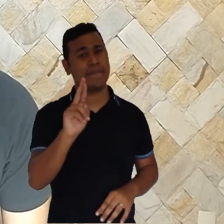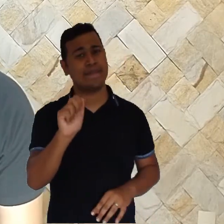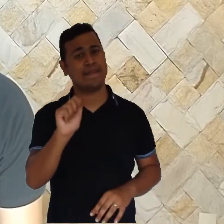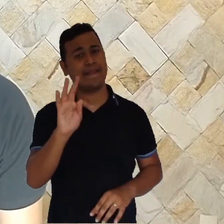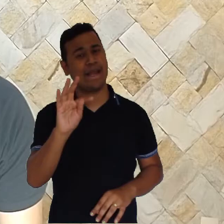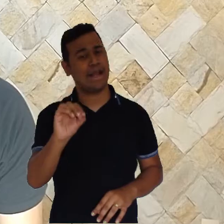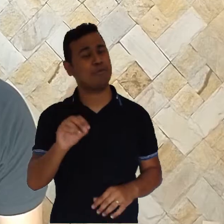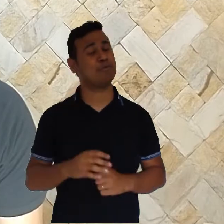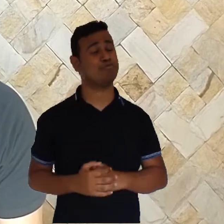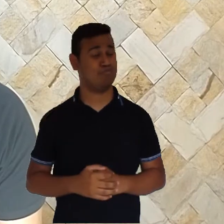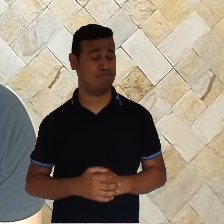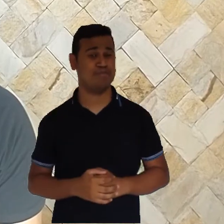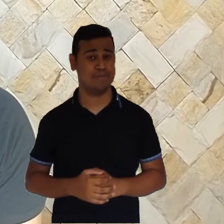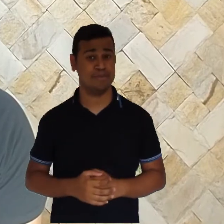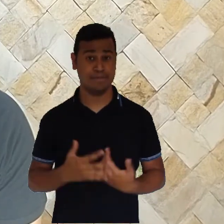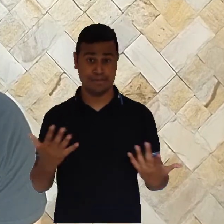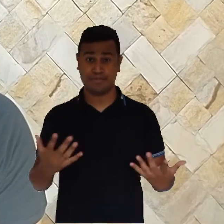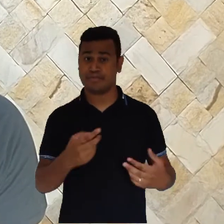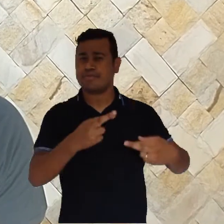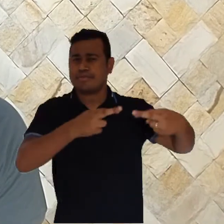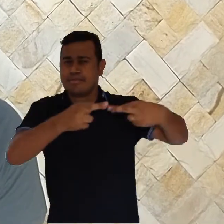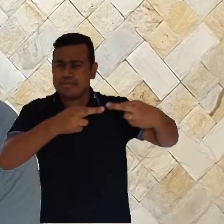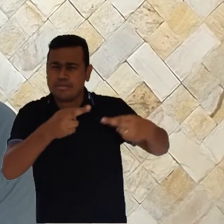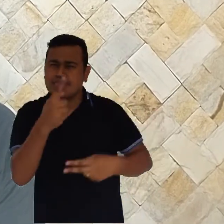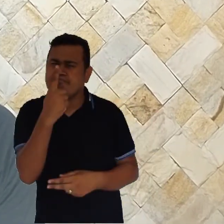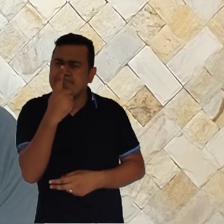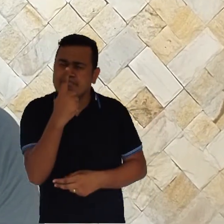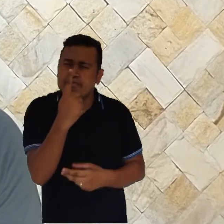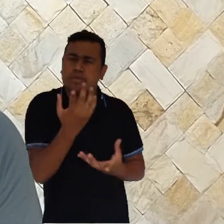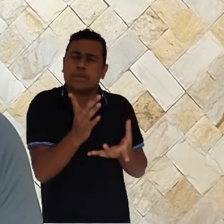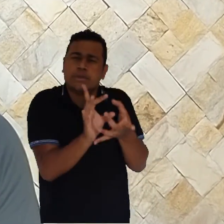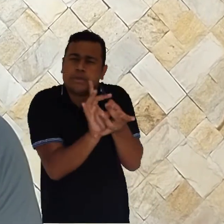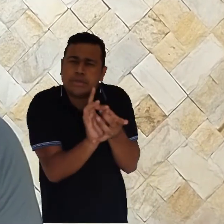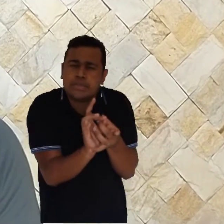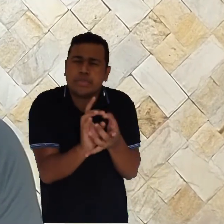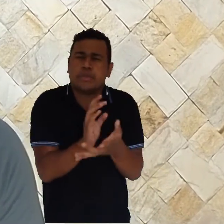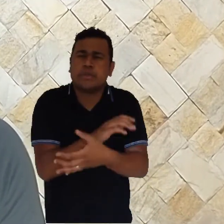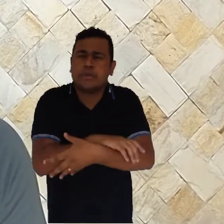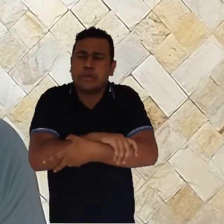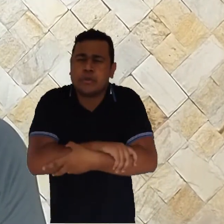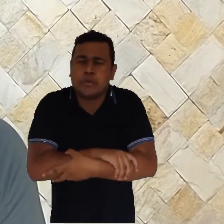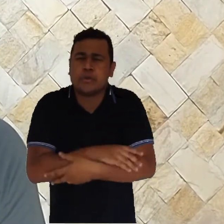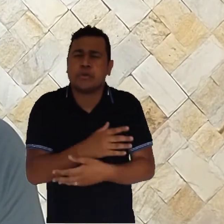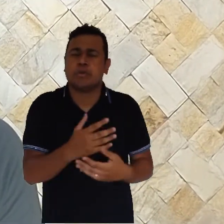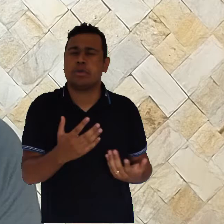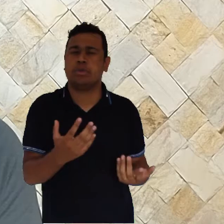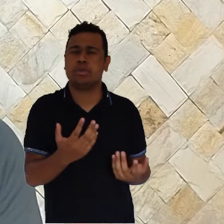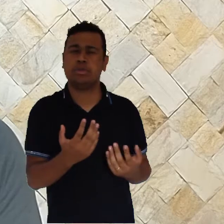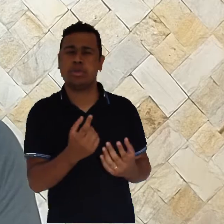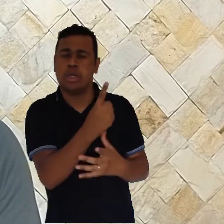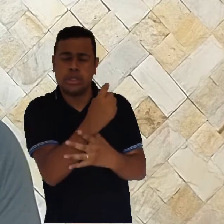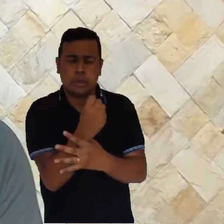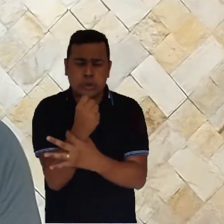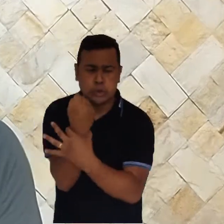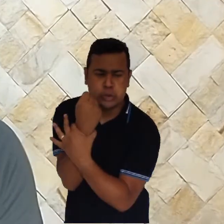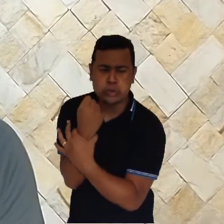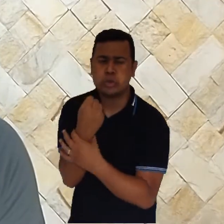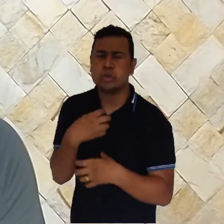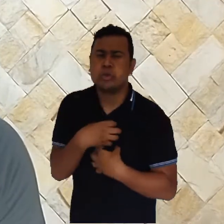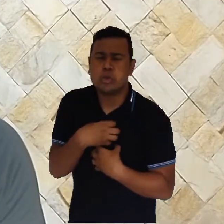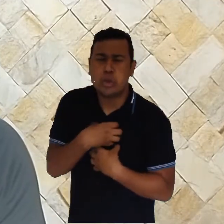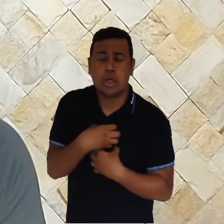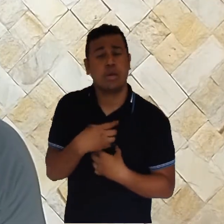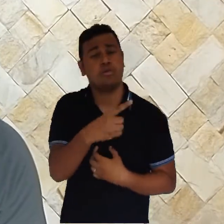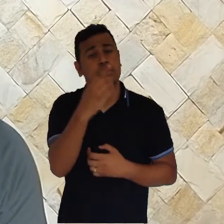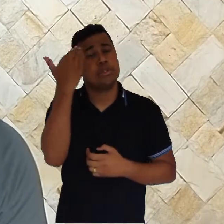fase também. Dessa forma, uma relação afetiva que forneça acolhimento e segurança é essencial para o adolescente compreender melhor